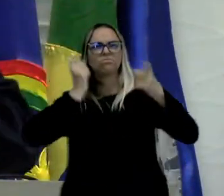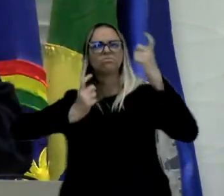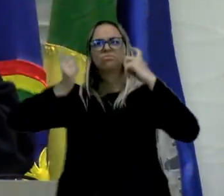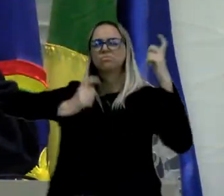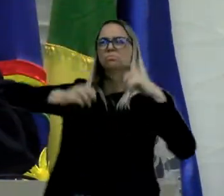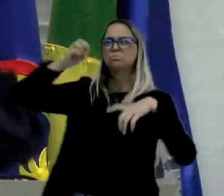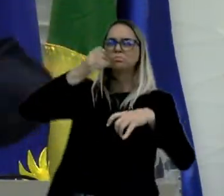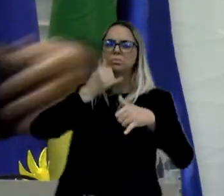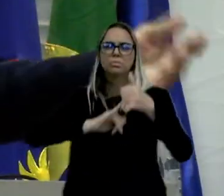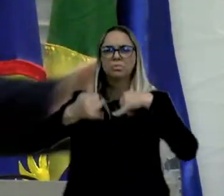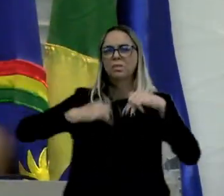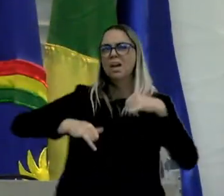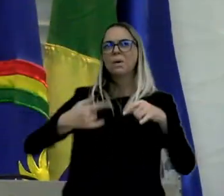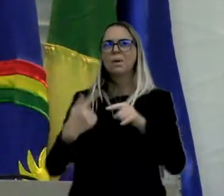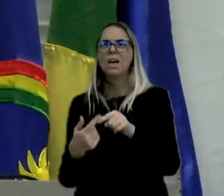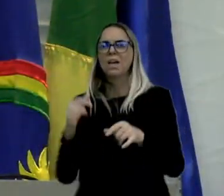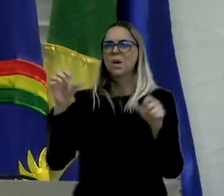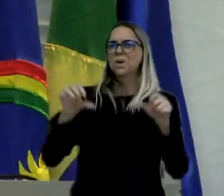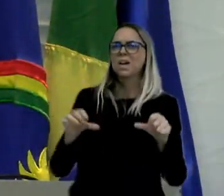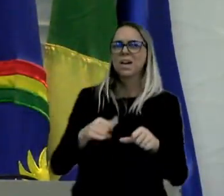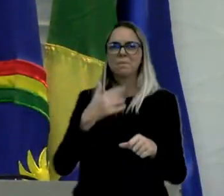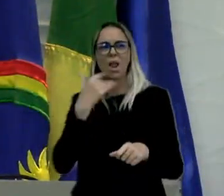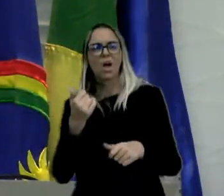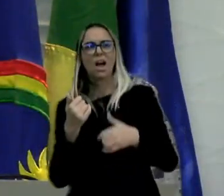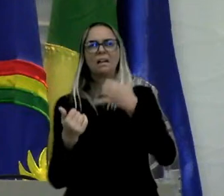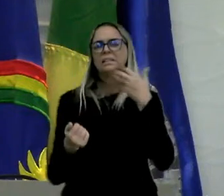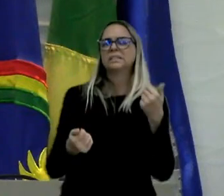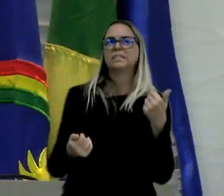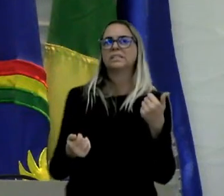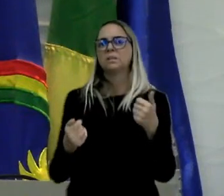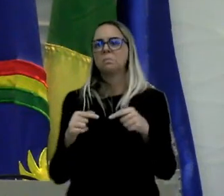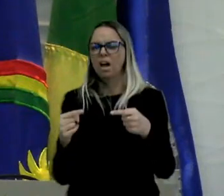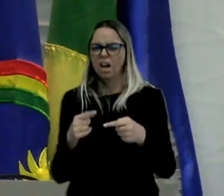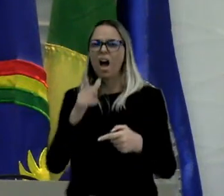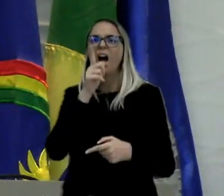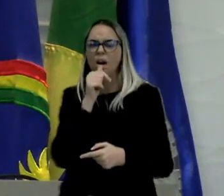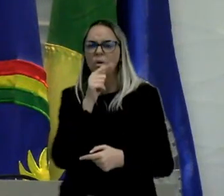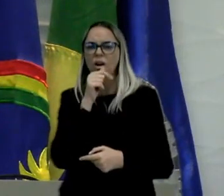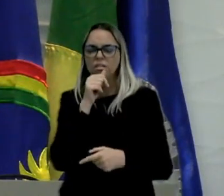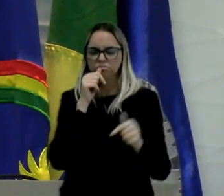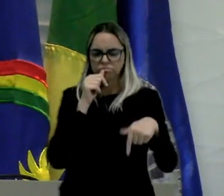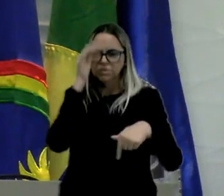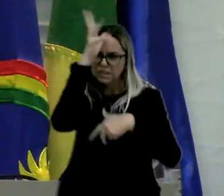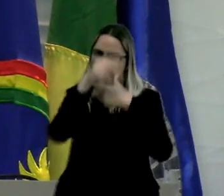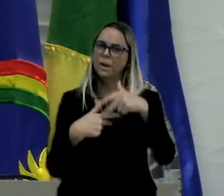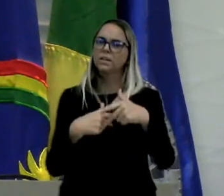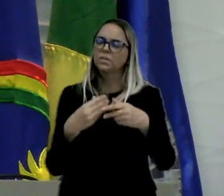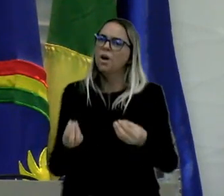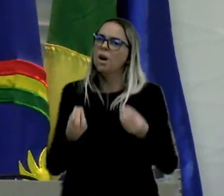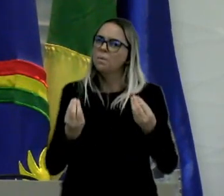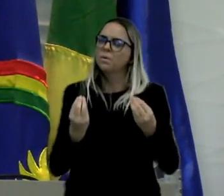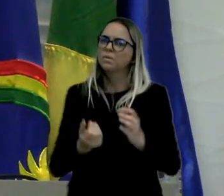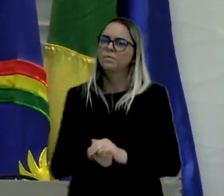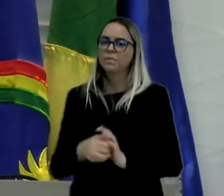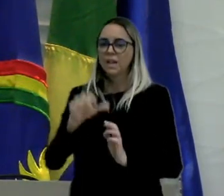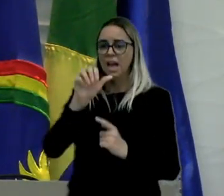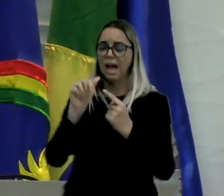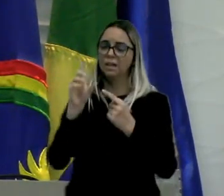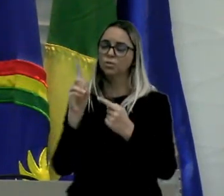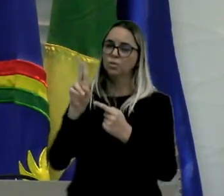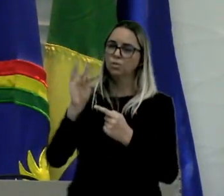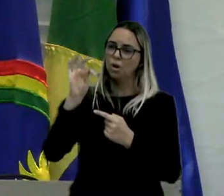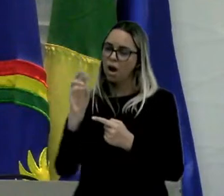que tá ruim tem que melhorar e a água e a água de São vento e a doutora de de